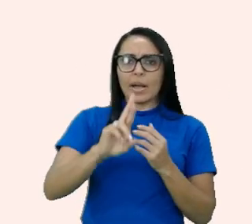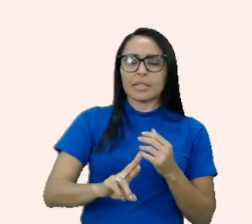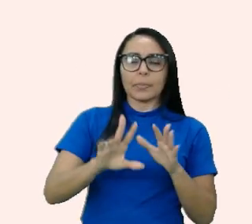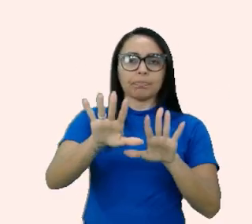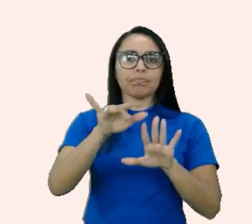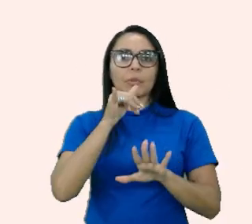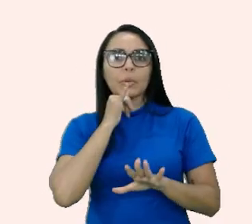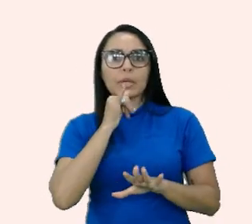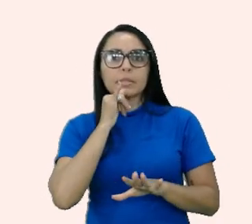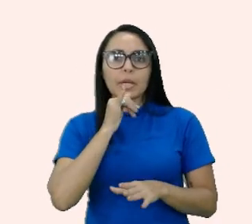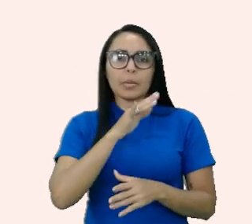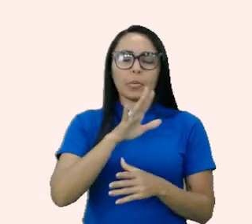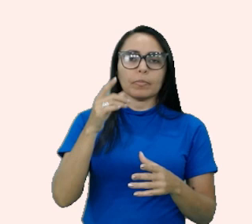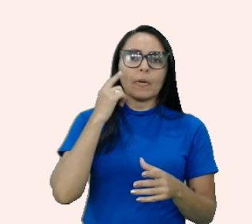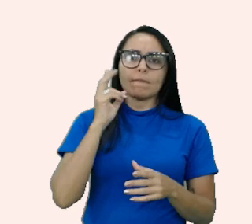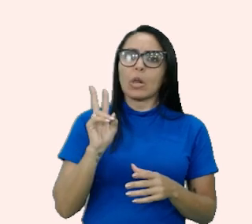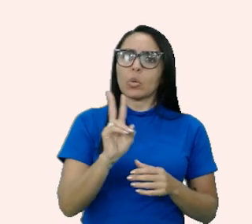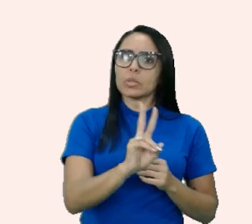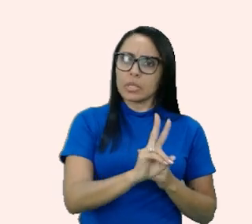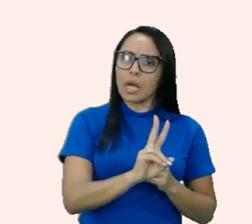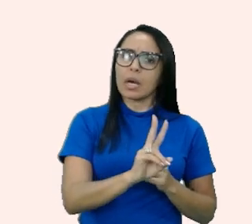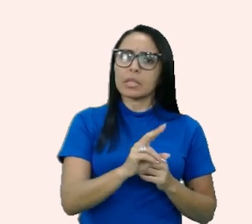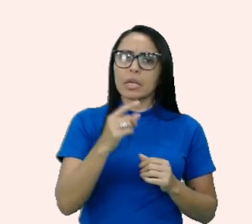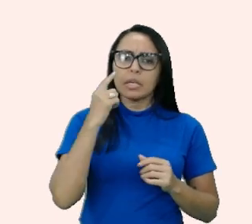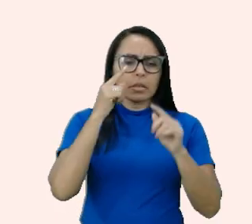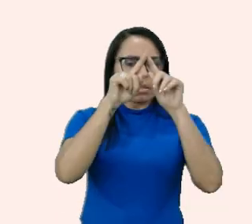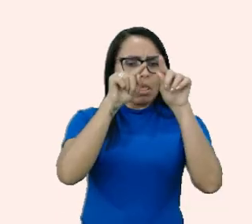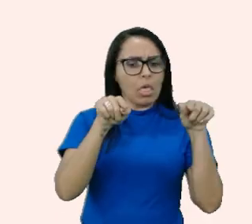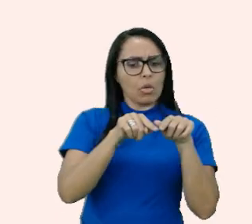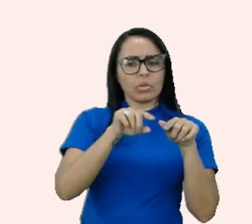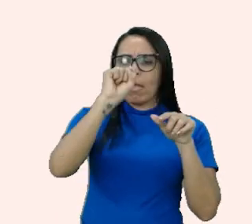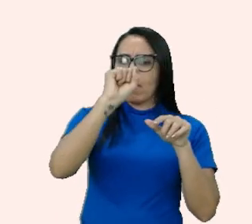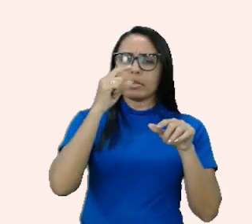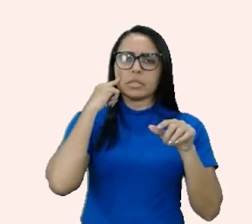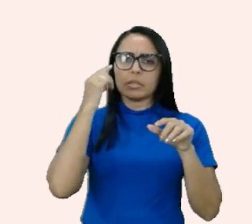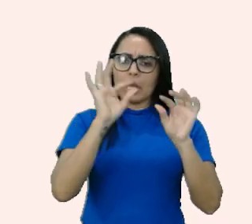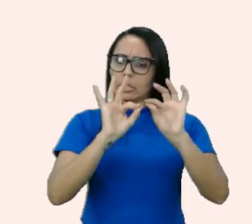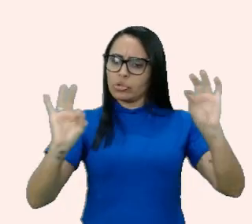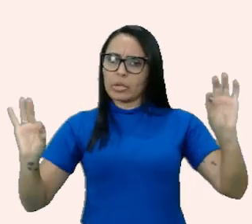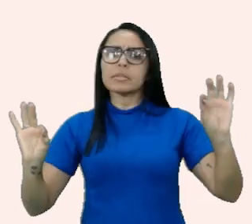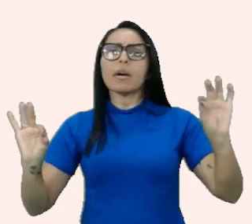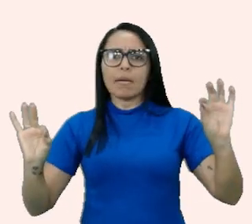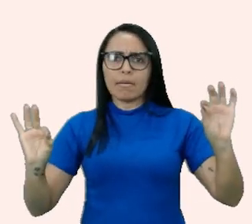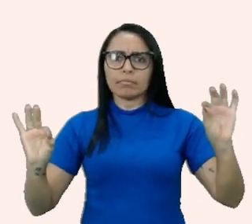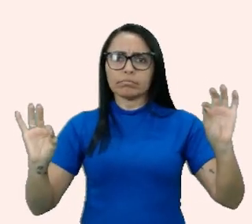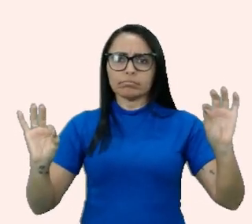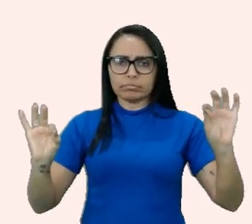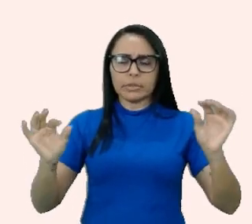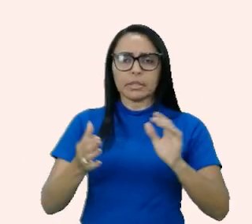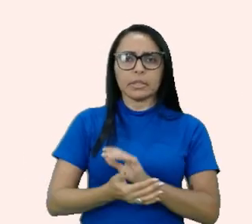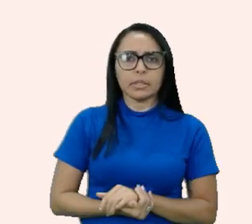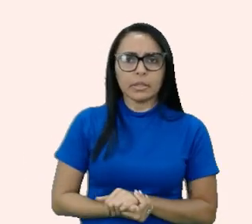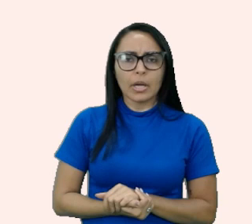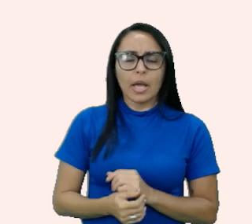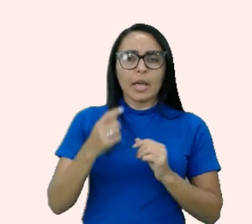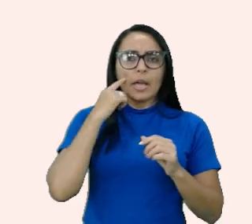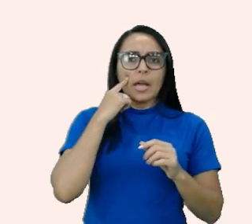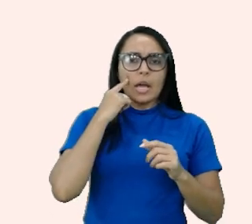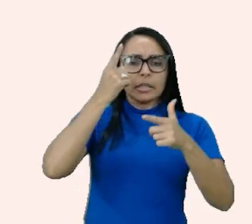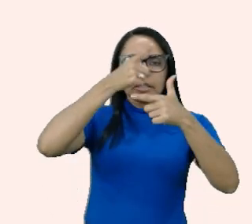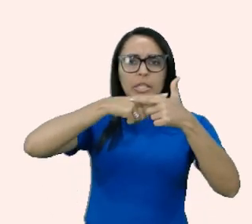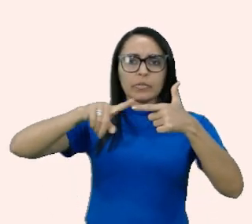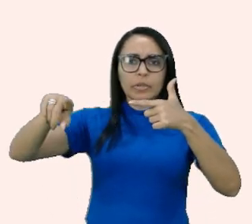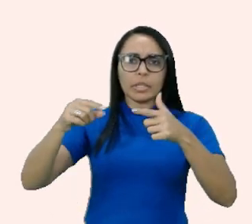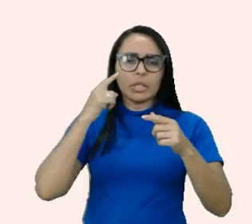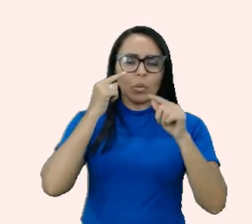exemplo, velocidade, que é ΔS de distância de deslocamento, dividido por ΔT, que é